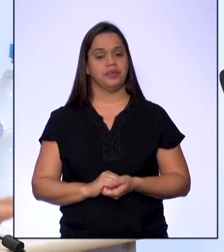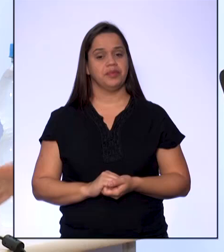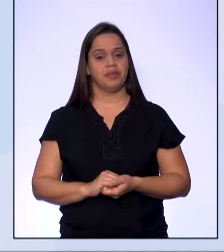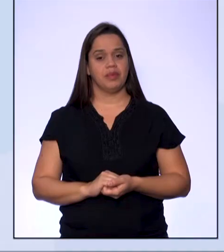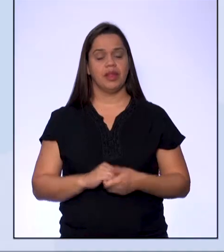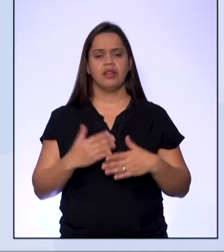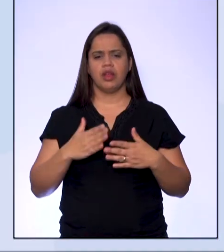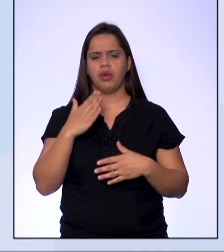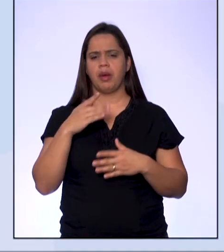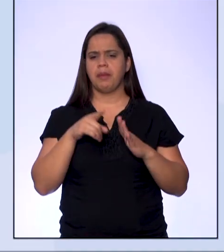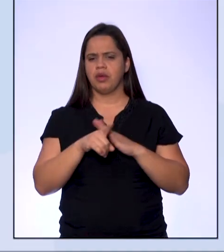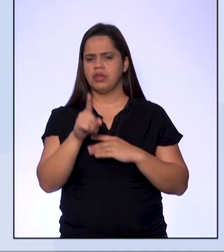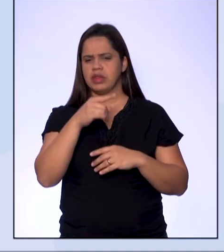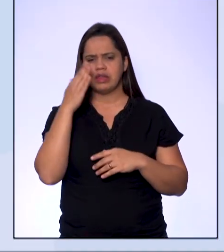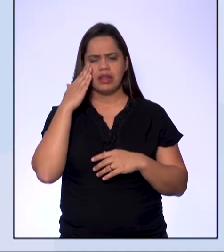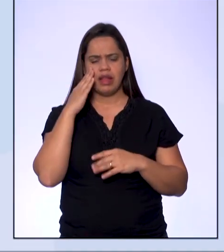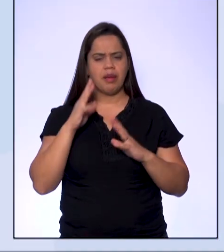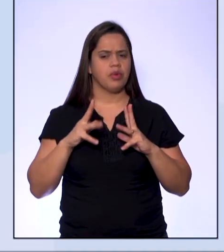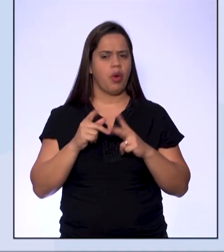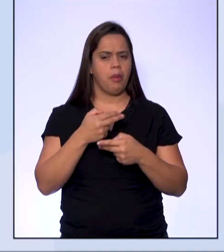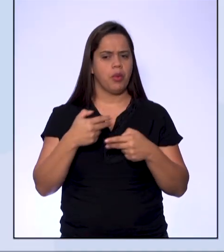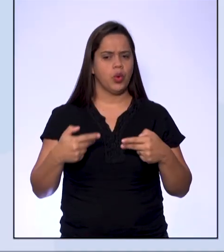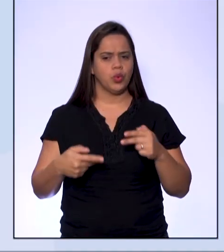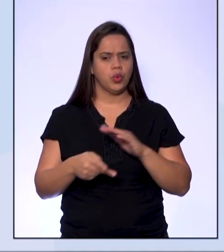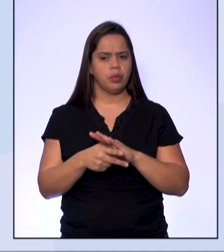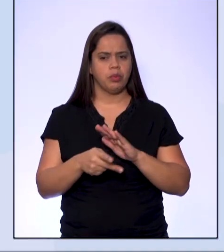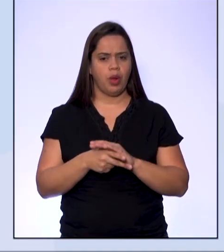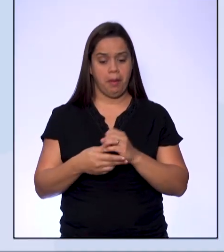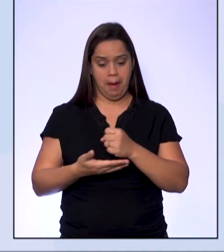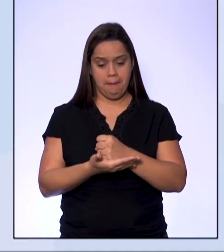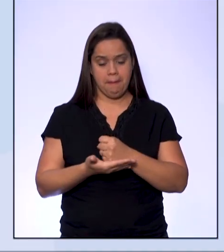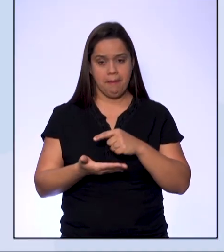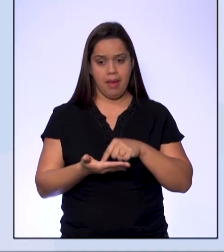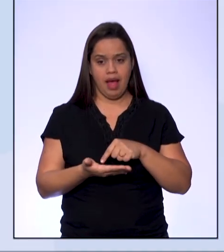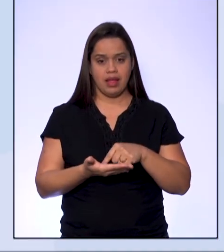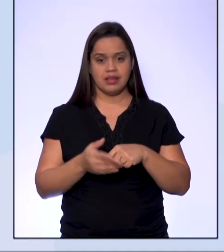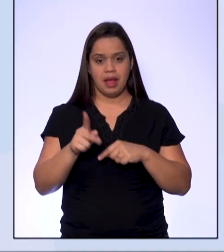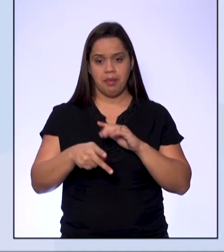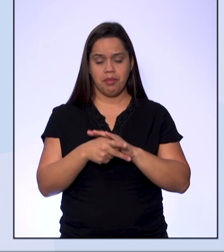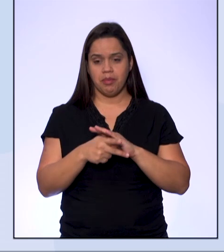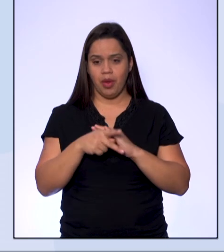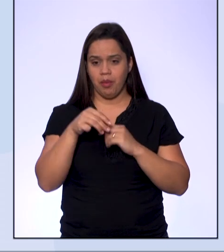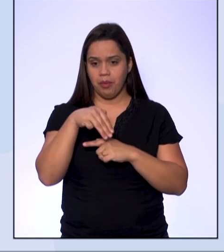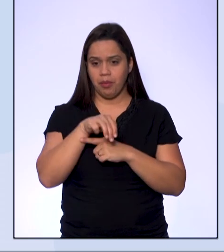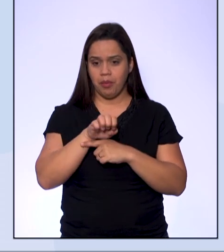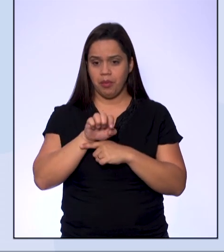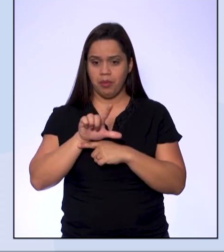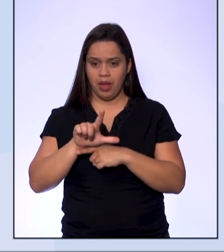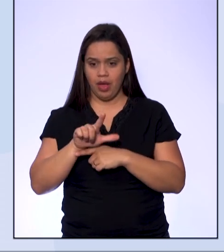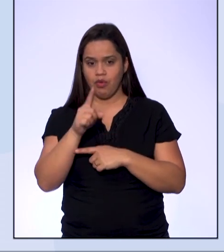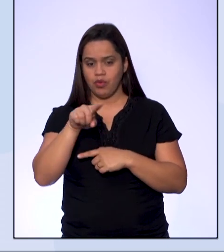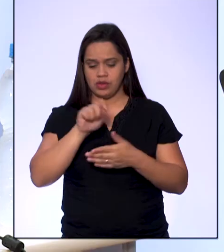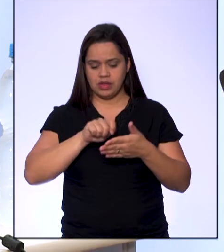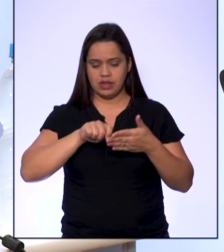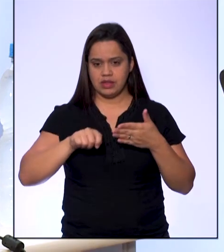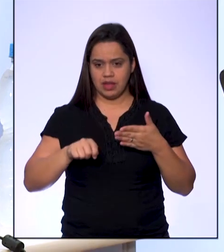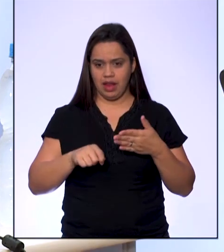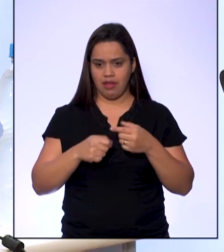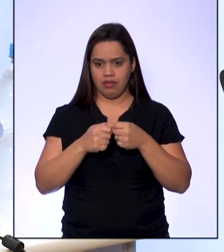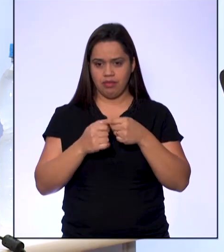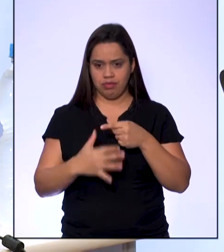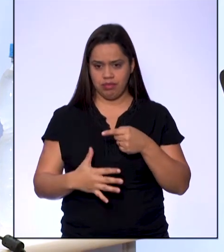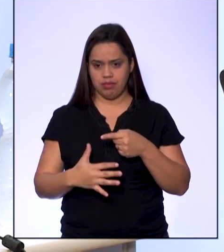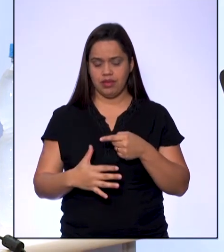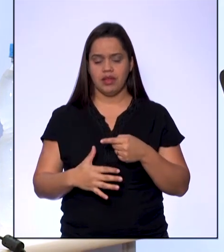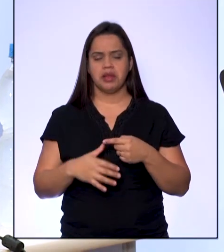que produtos são feitos à base de mel? Escrevam no chat, mas enquanto isso eu e o Mauro vamos discutindo enquanto vocês escrevem. Produtos à base